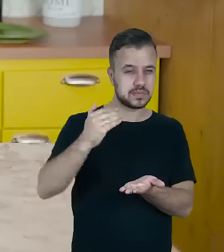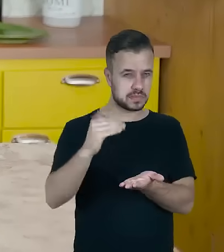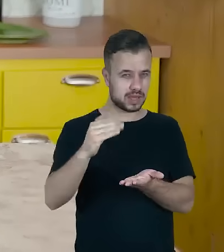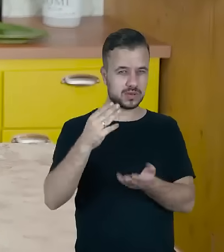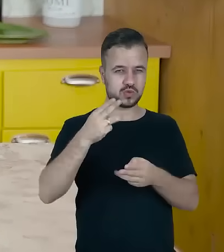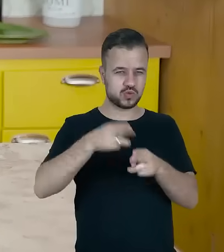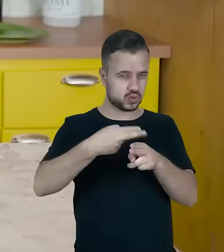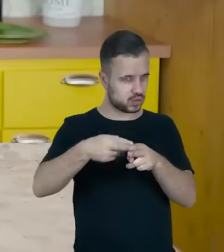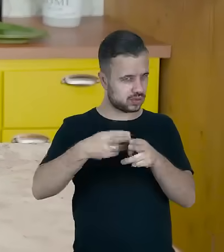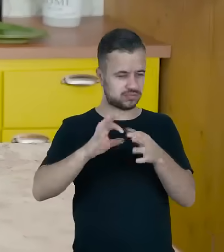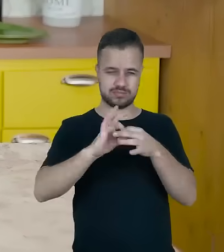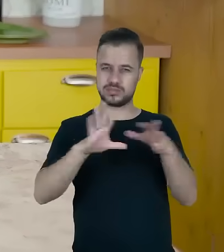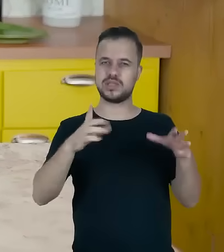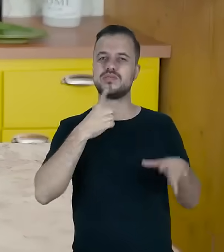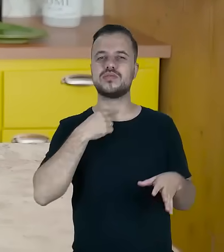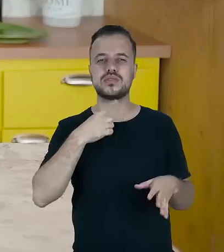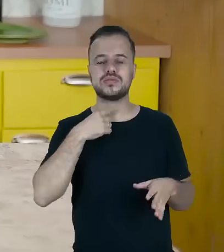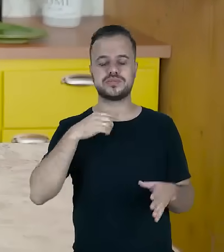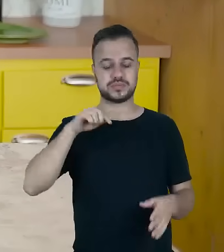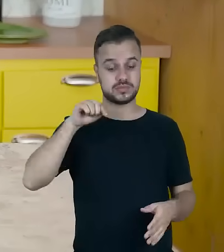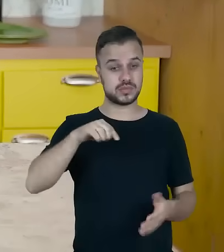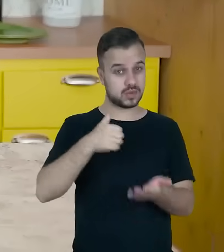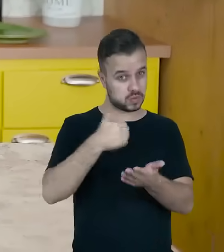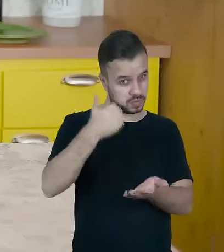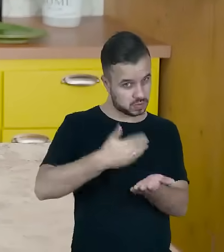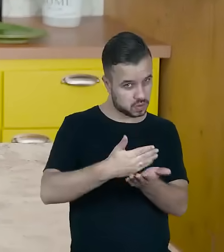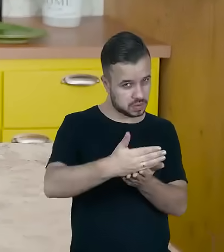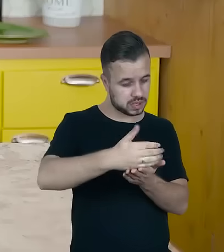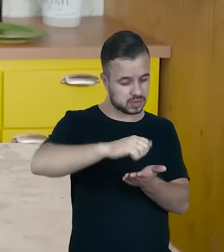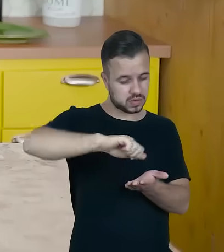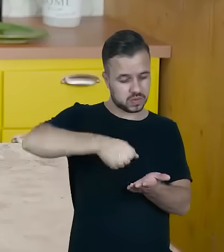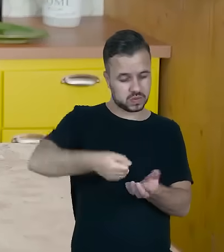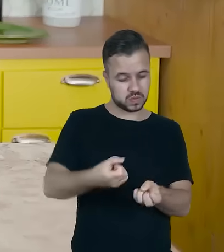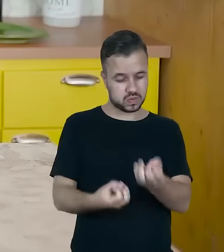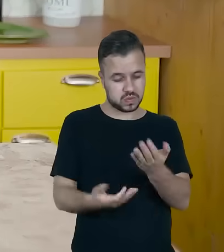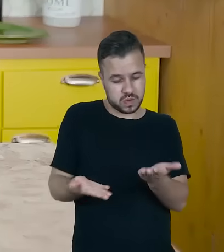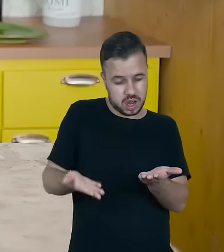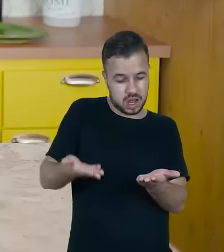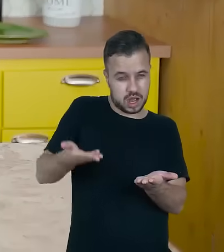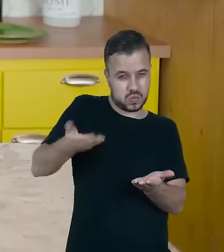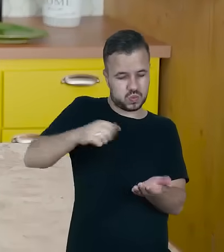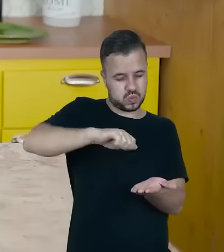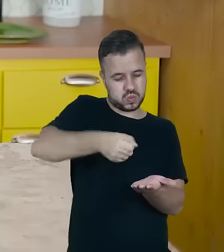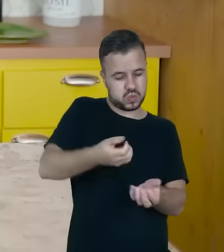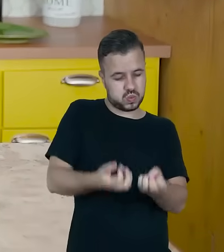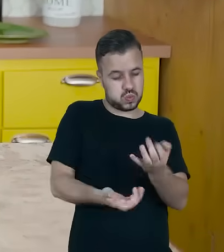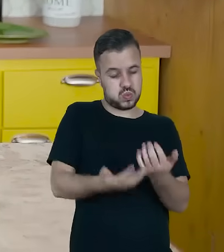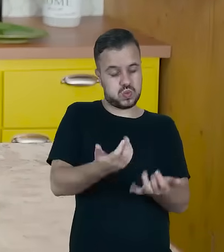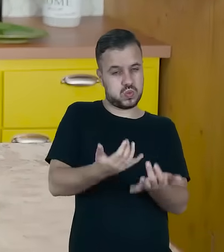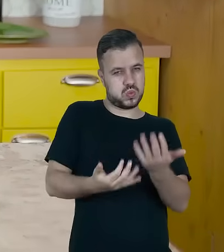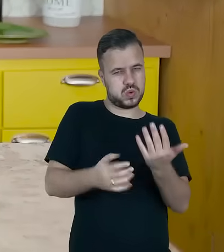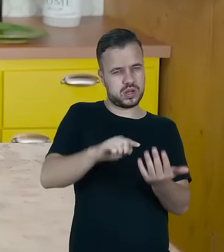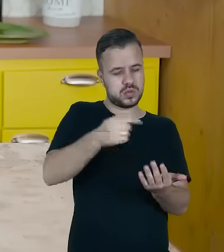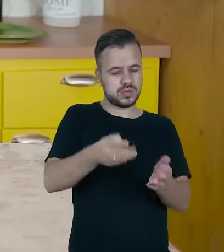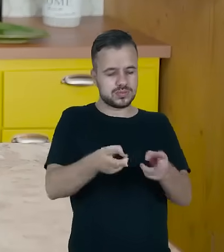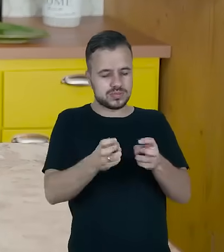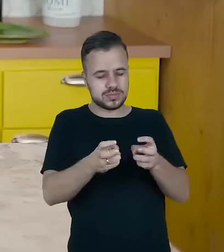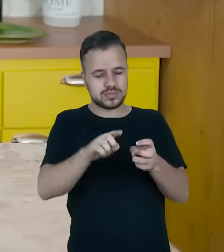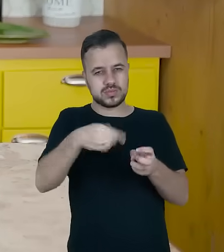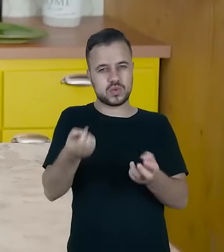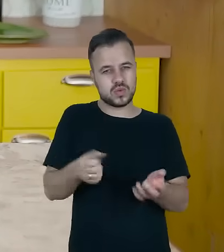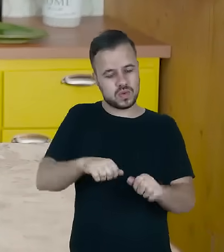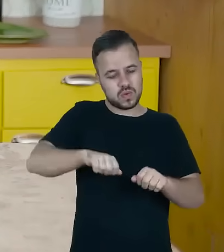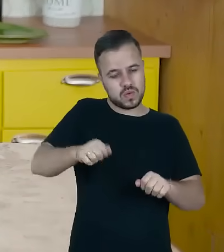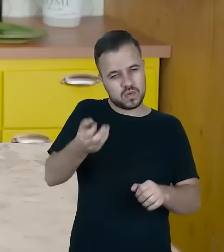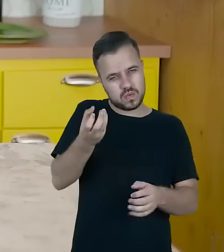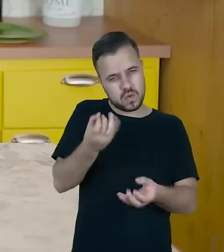levar ao fogo alto, a princípio ao fogo alto, e ficar mexendo. Quando começar a encorpar, eu vou colocar no fogo médio e vou mostrar